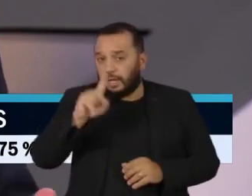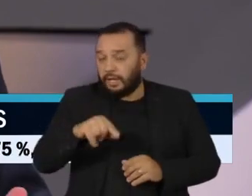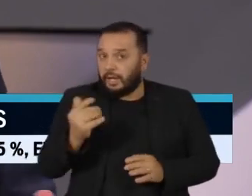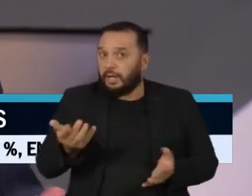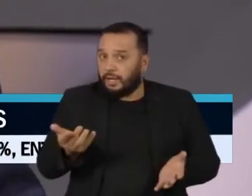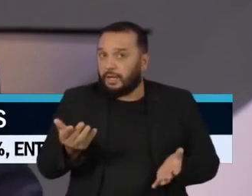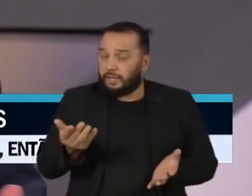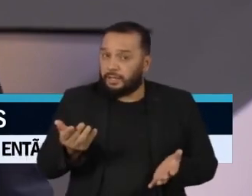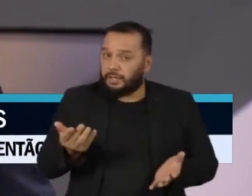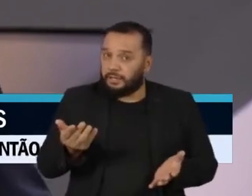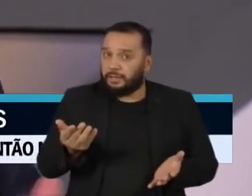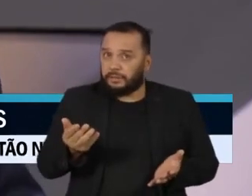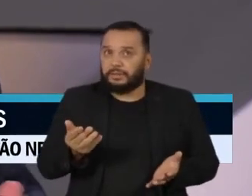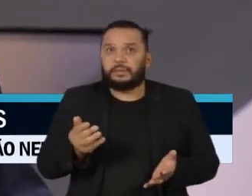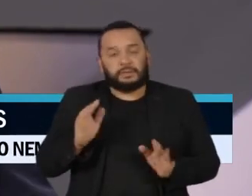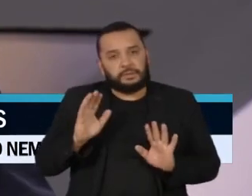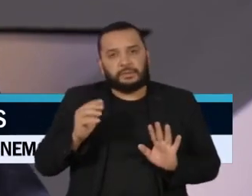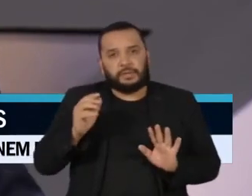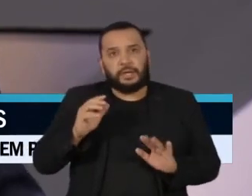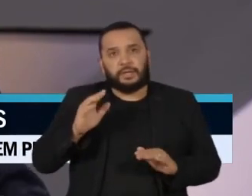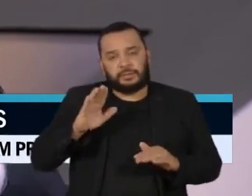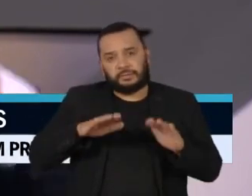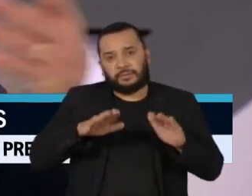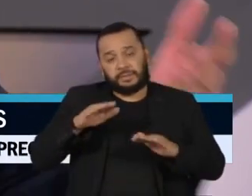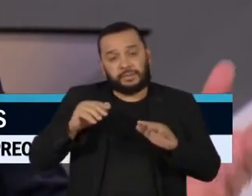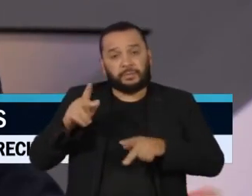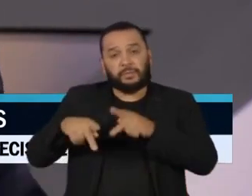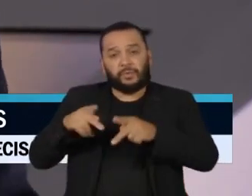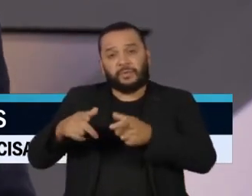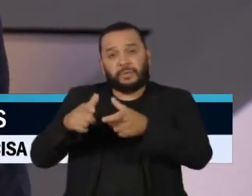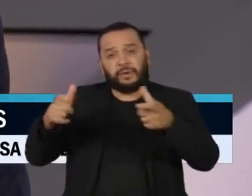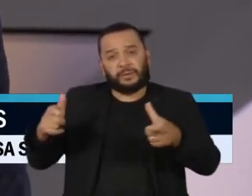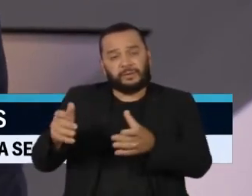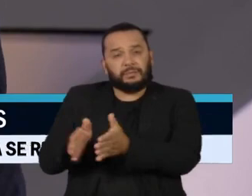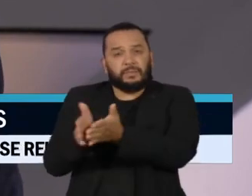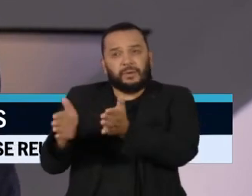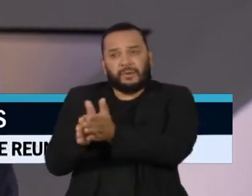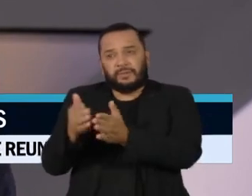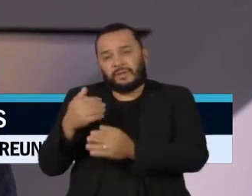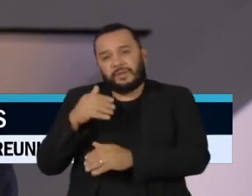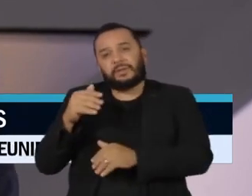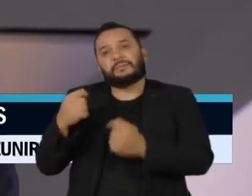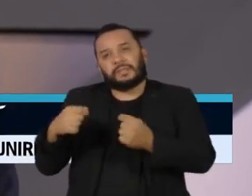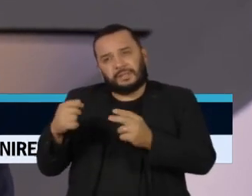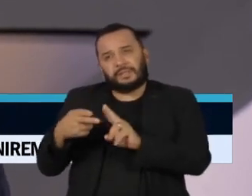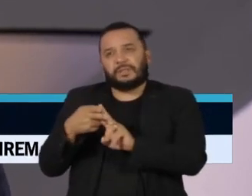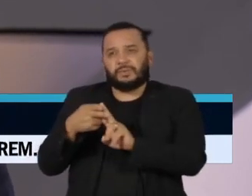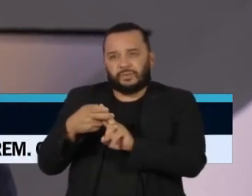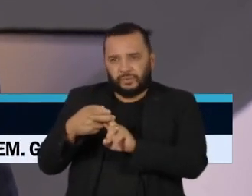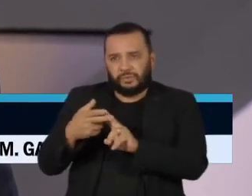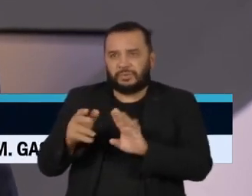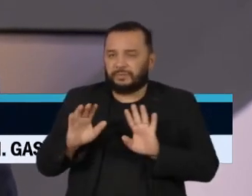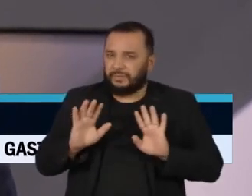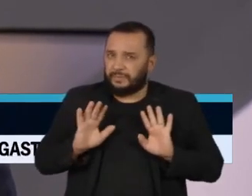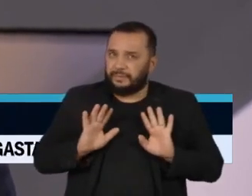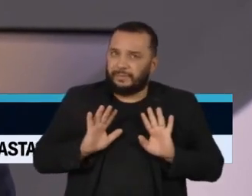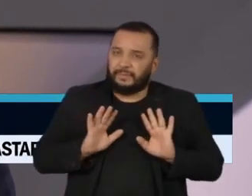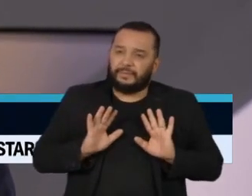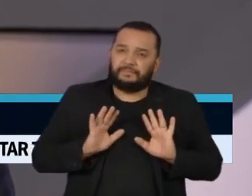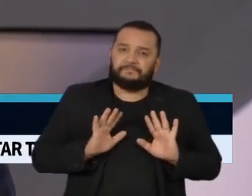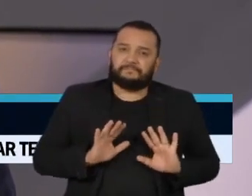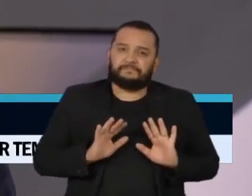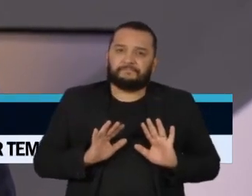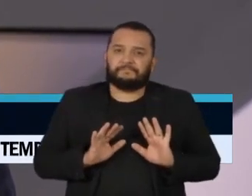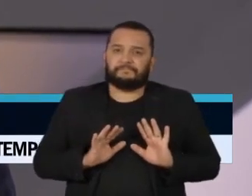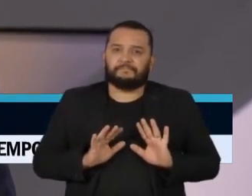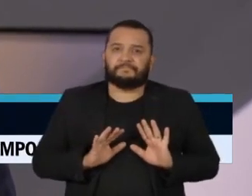que normalmente tem mais dificuldade financeira e tal, então você precisa de uma coisa como o SUS. Mas eu tenho, ao mesmo